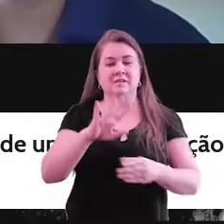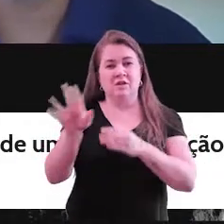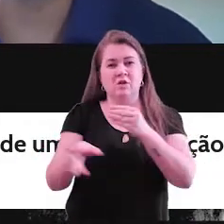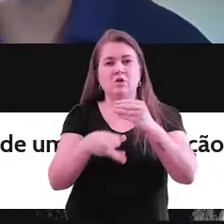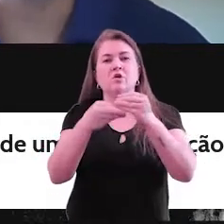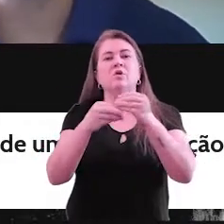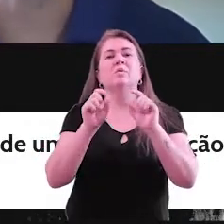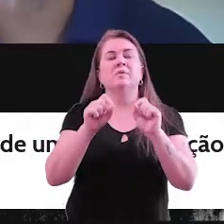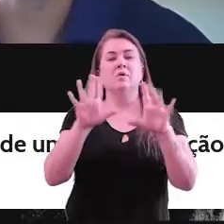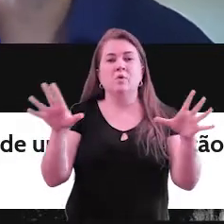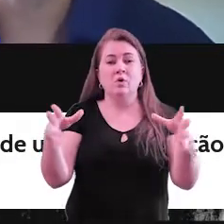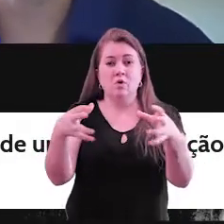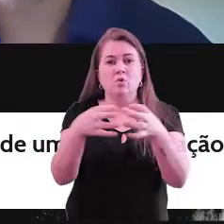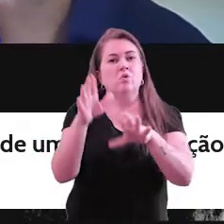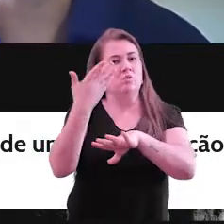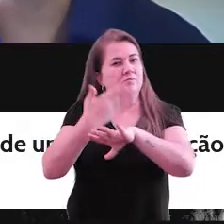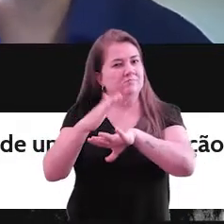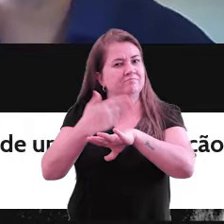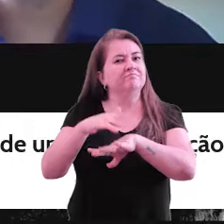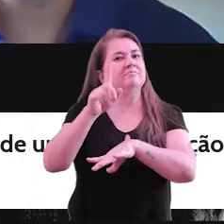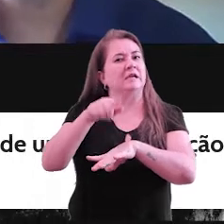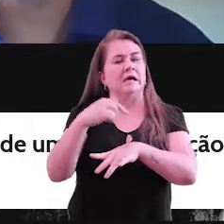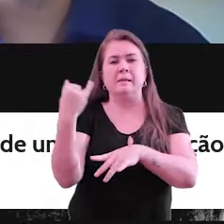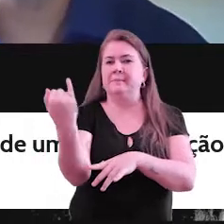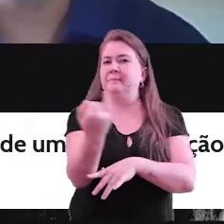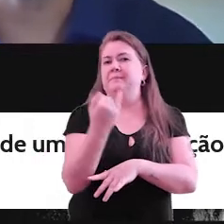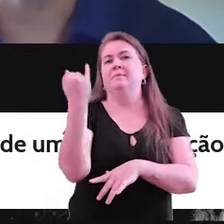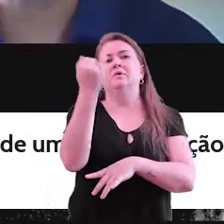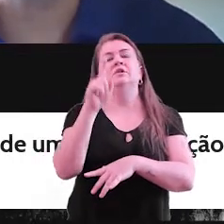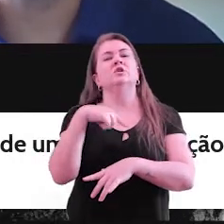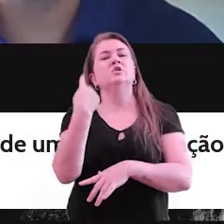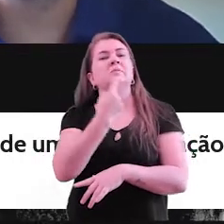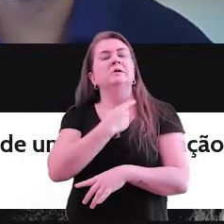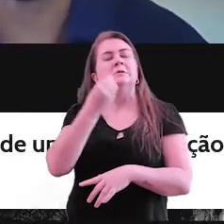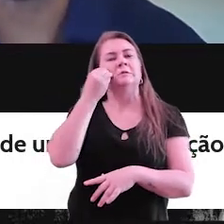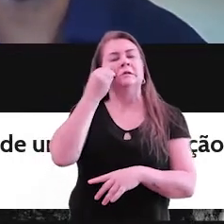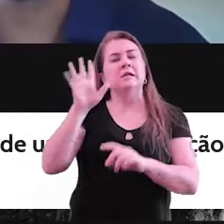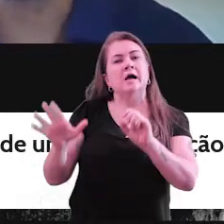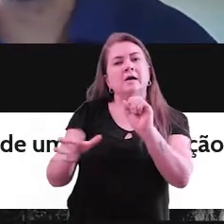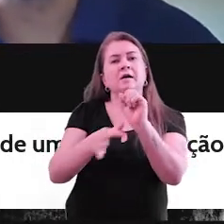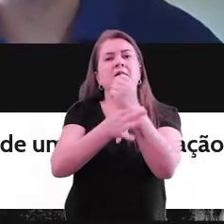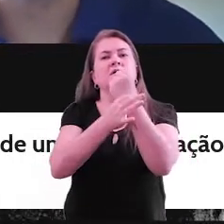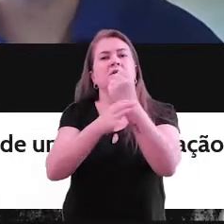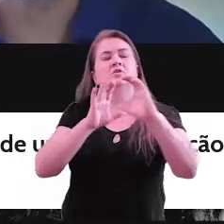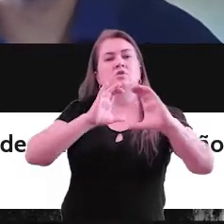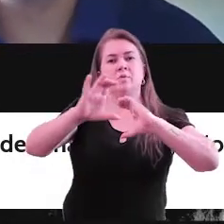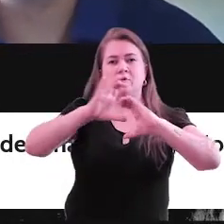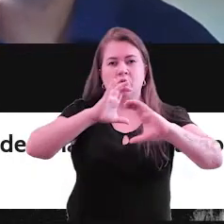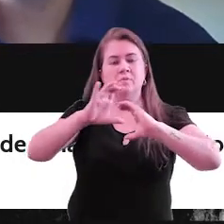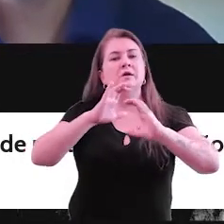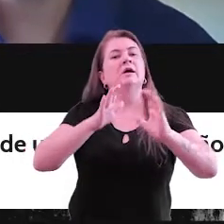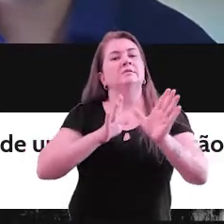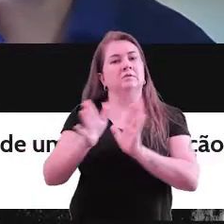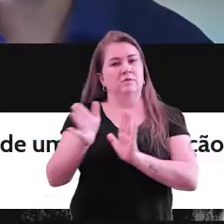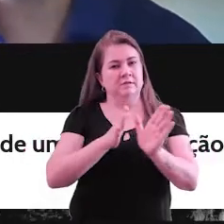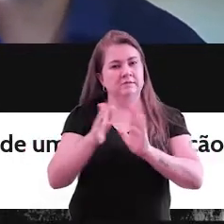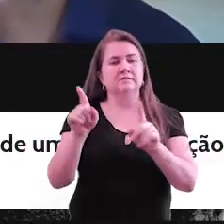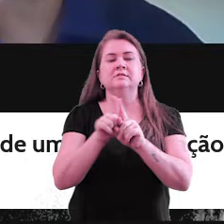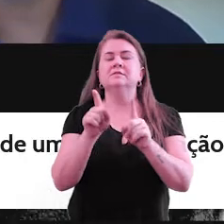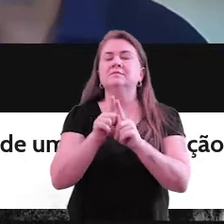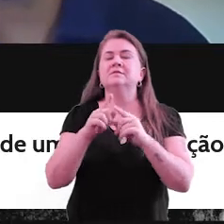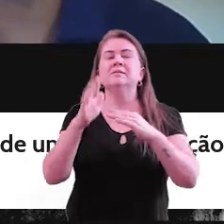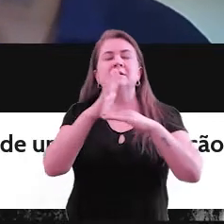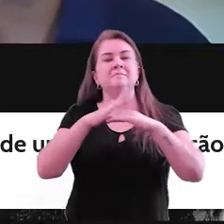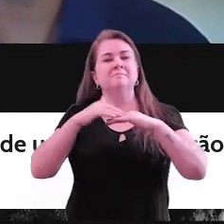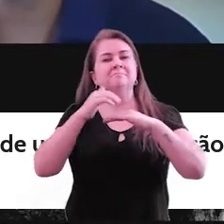a garantia de uma comunicação acessível e acolhedora. Certamente dialoga muito com o que você trouxe e com o